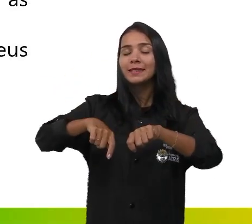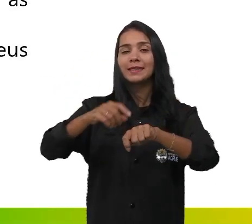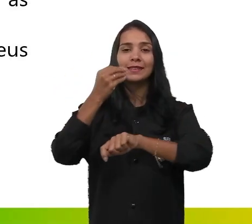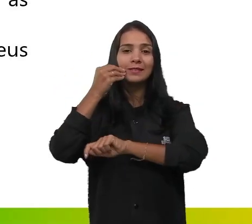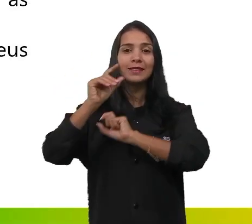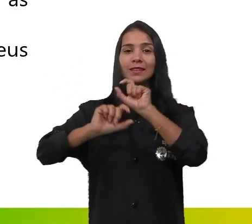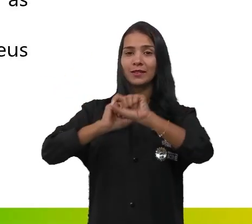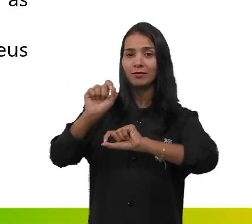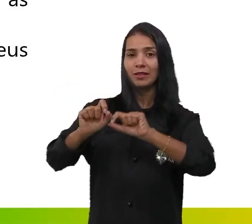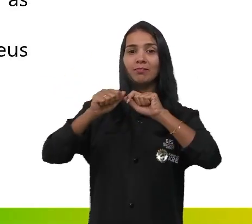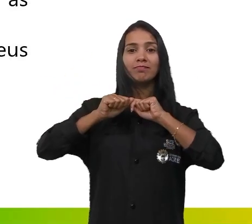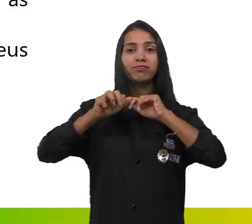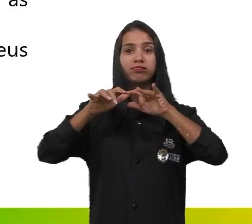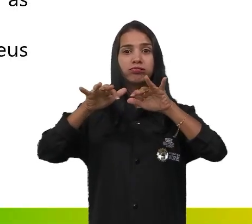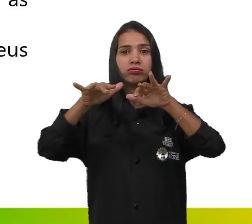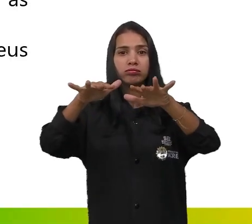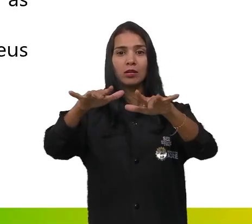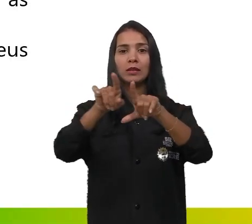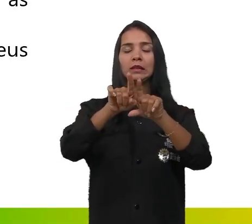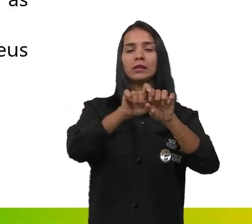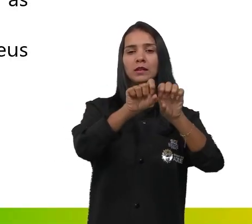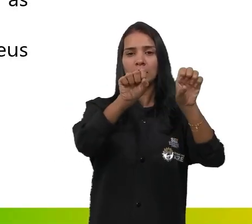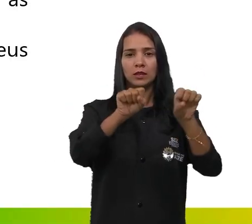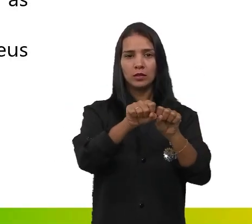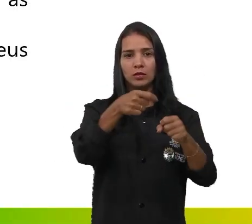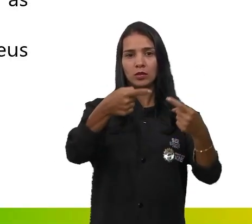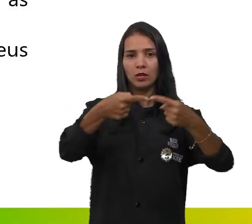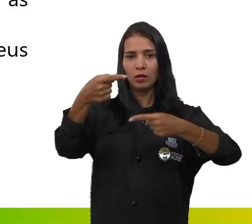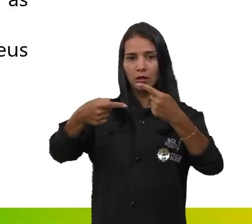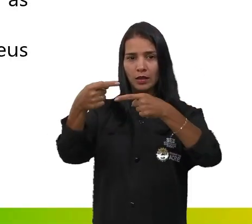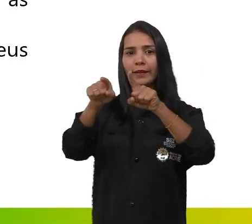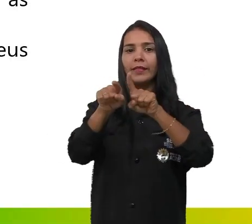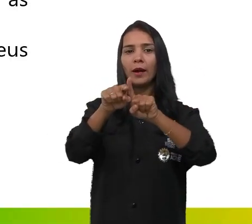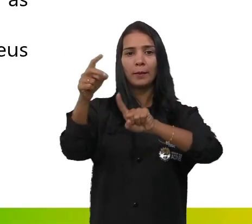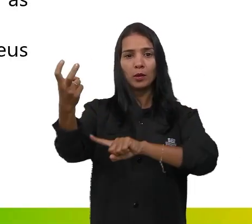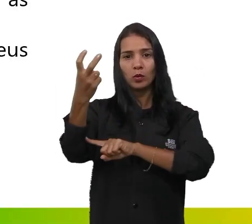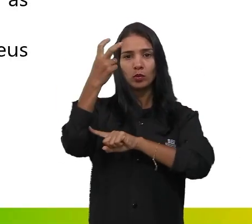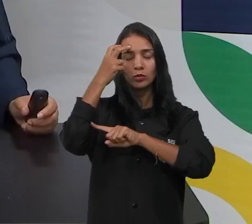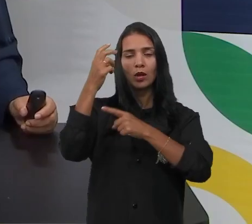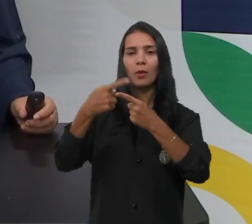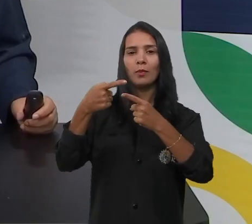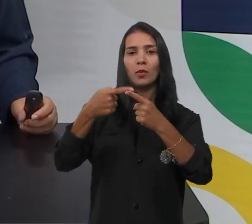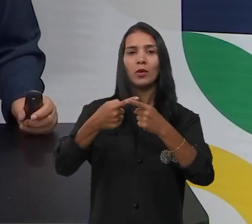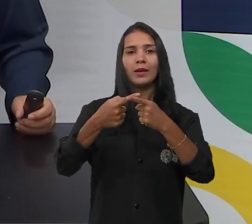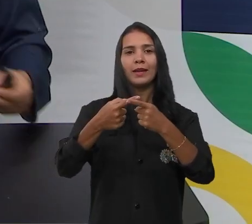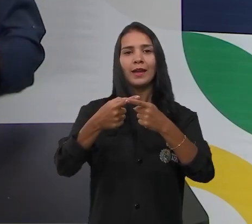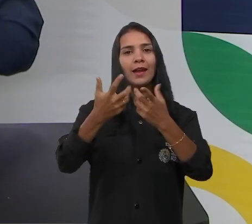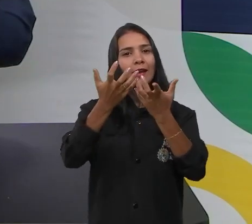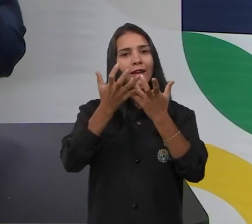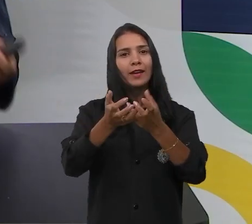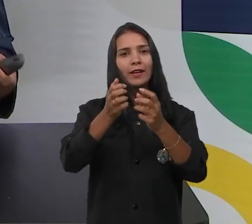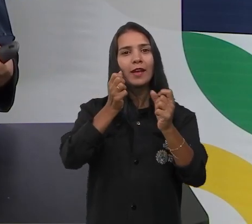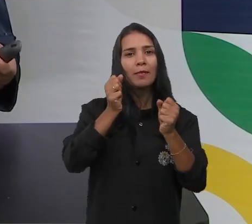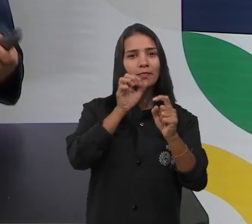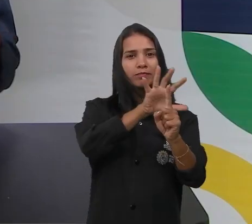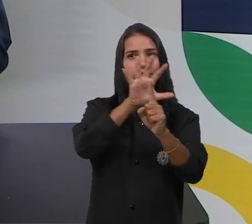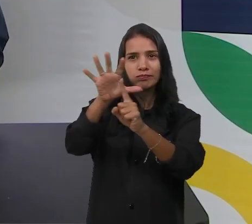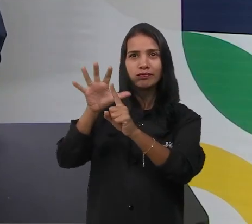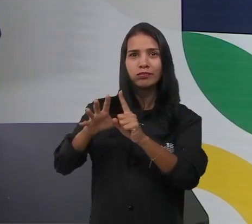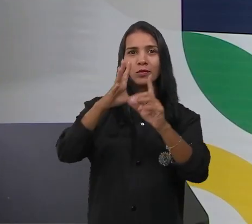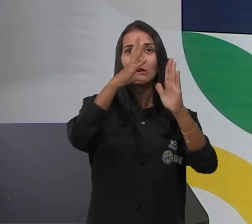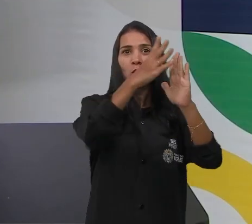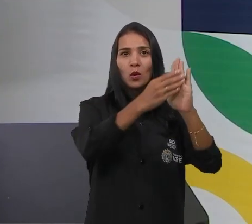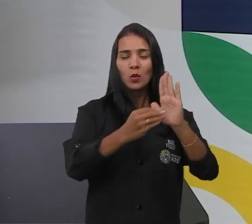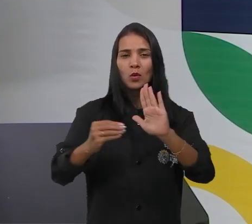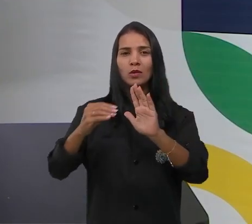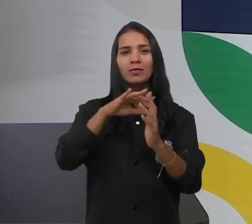sistemas políticos e até mesmo a questão cultural como modelo universal. O que eu estou querendo dizer é que